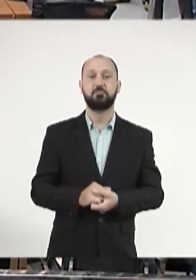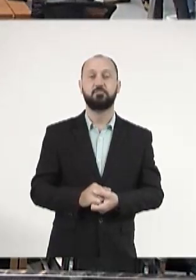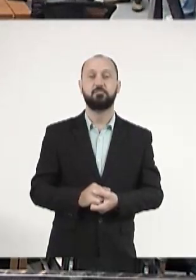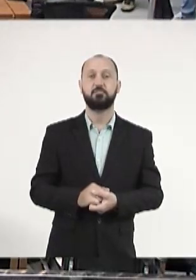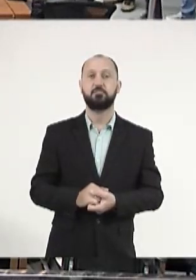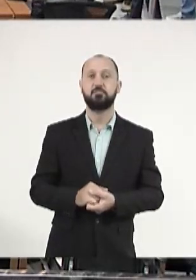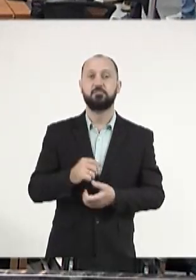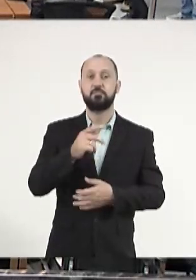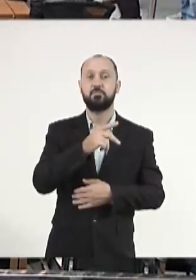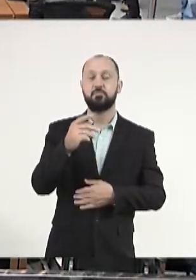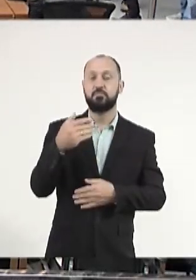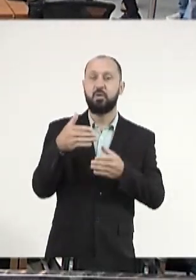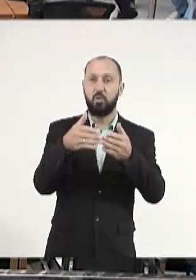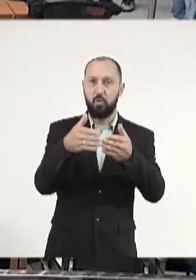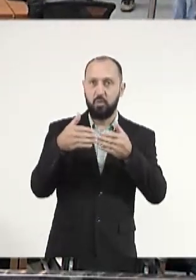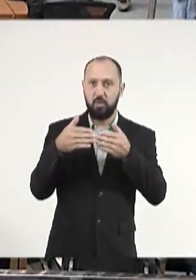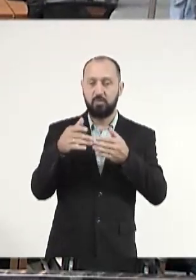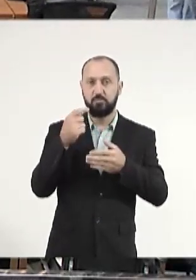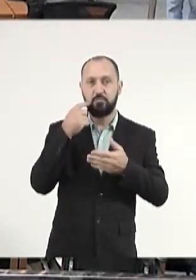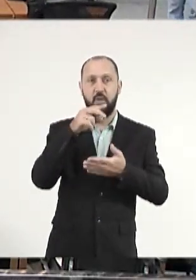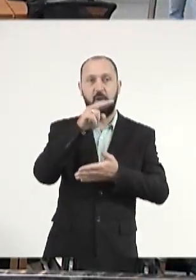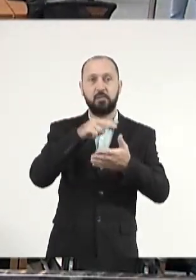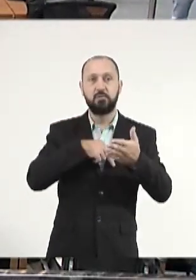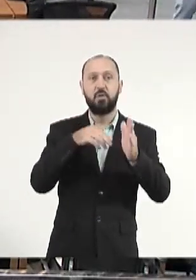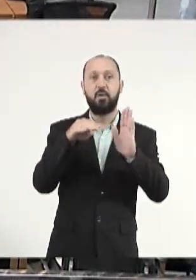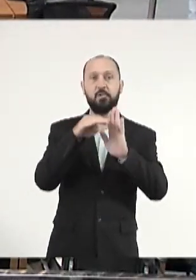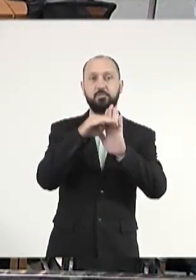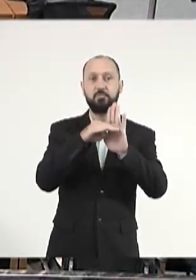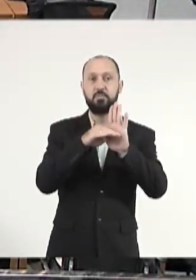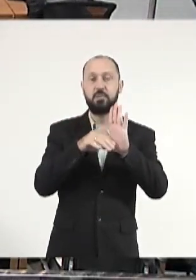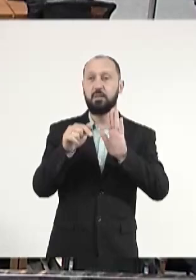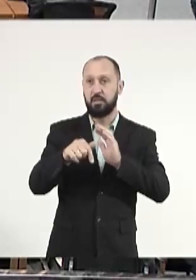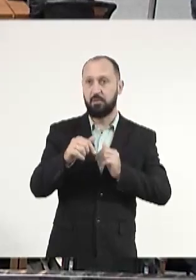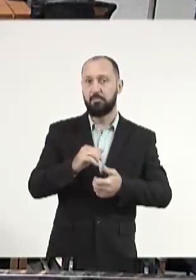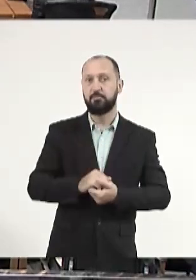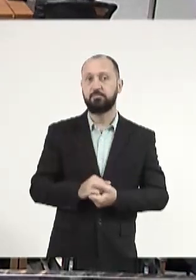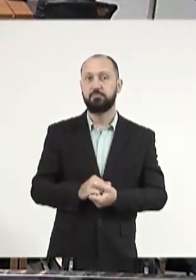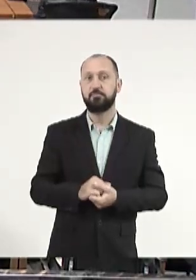Senhor presidente, pedi permissão para ler o expediente aqui da mesa,